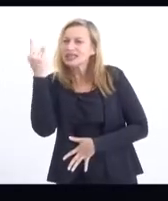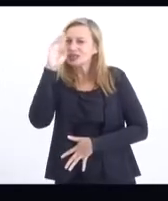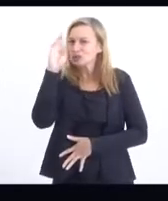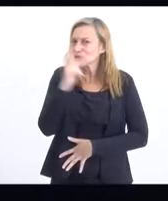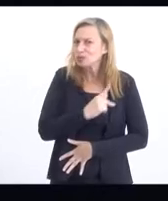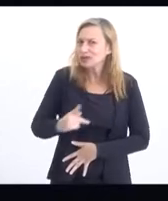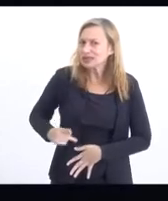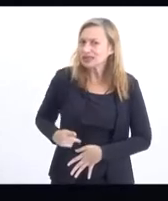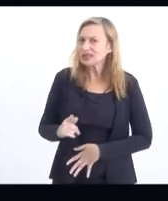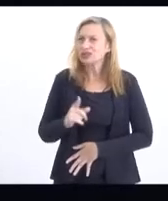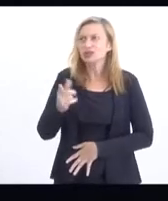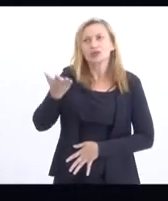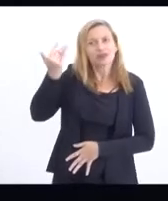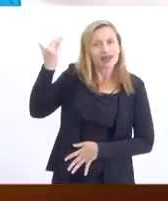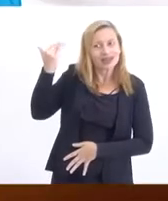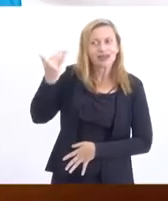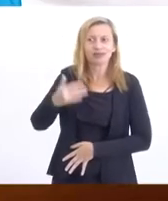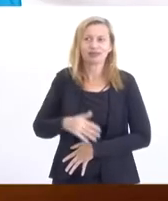presidente,